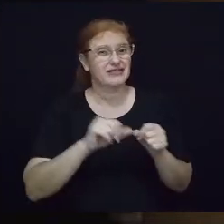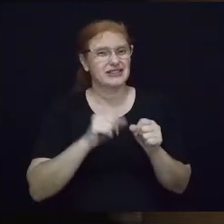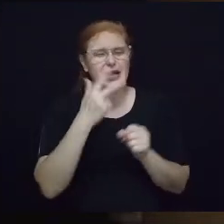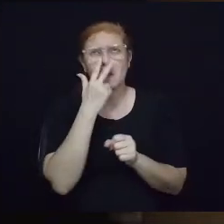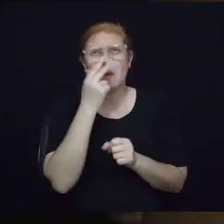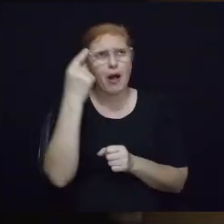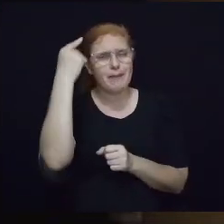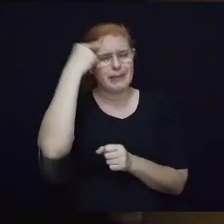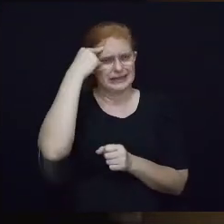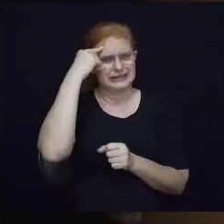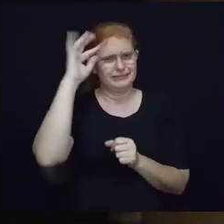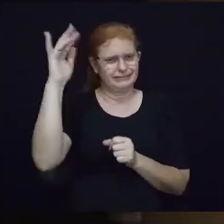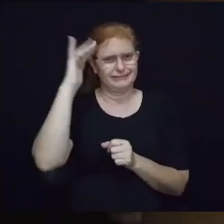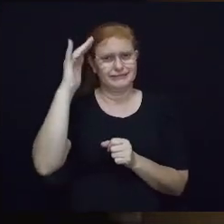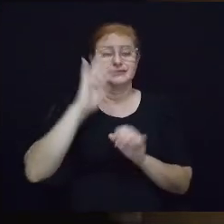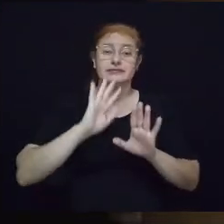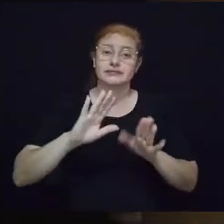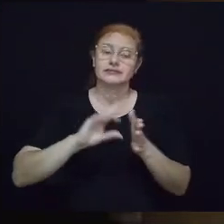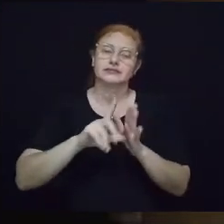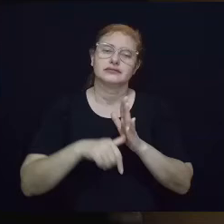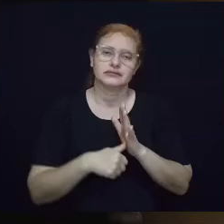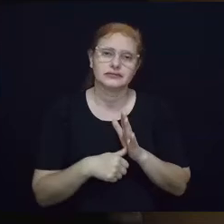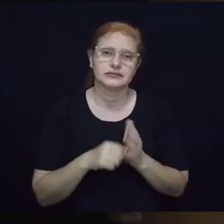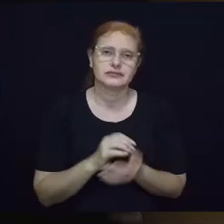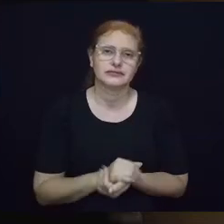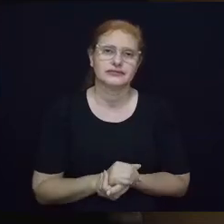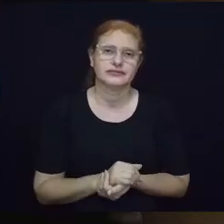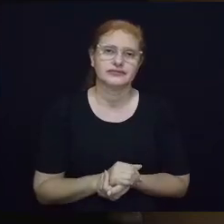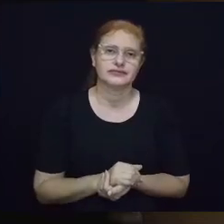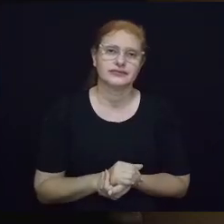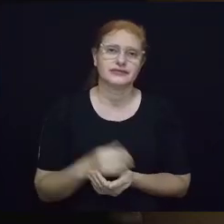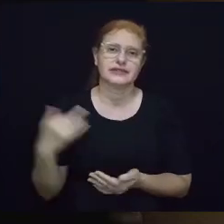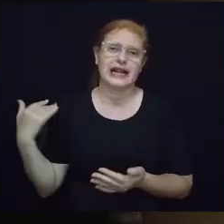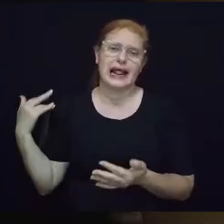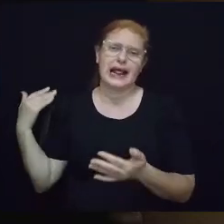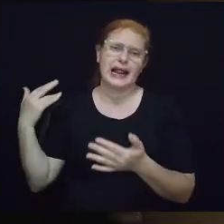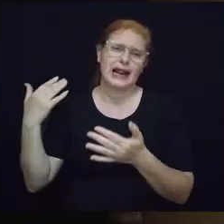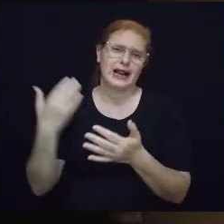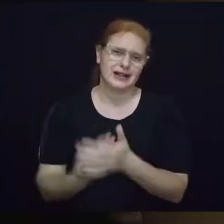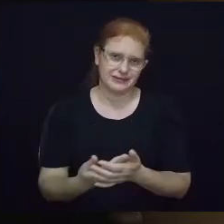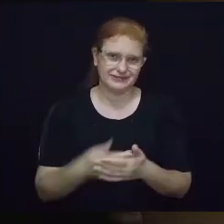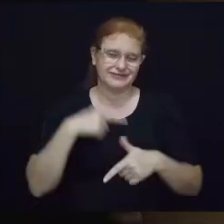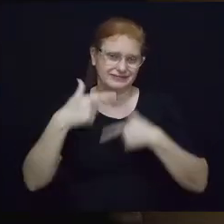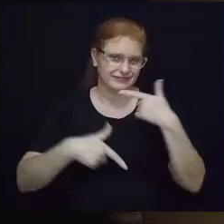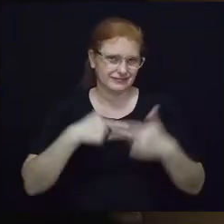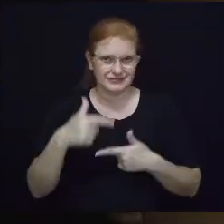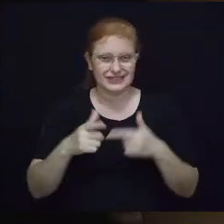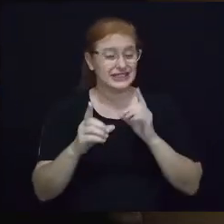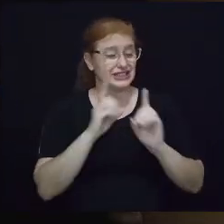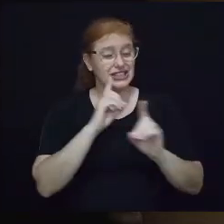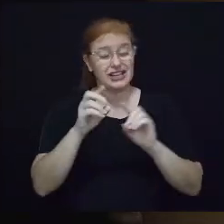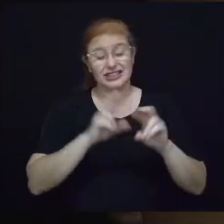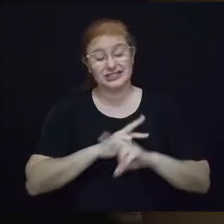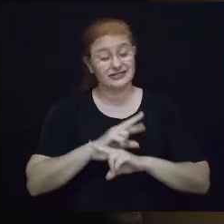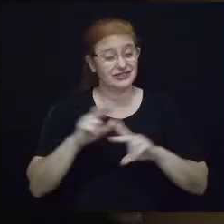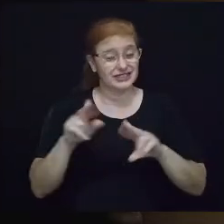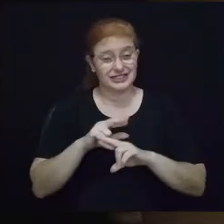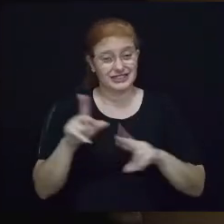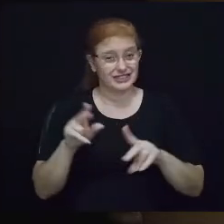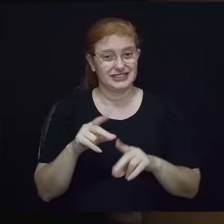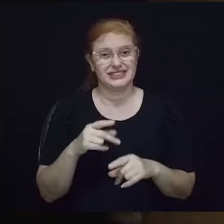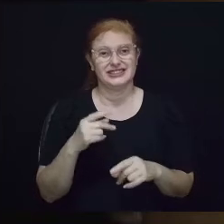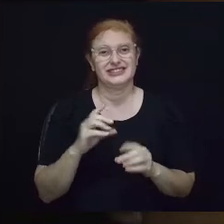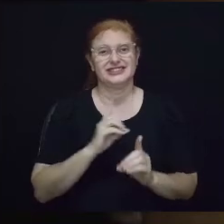imaginei fazer. Mas depois de tanto tempo trabalhando, esse diálogo fica diferente, assim, esse